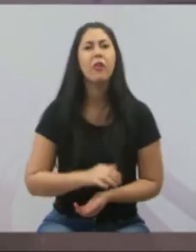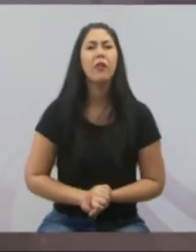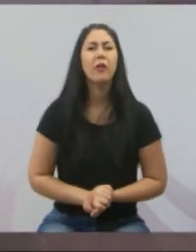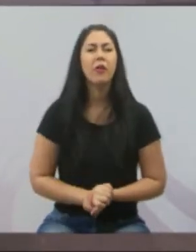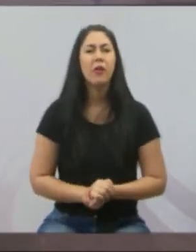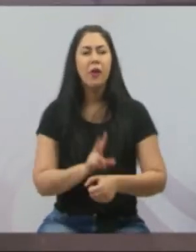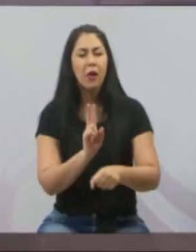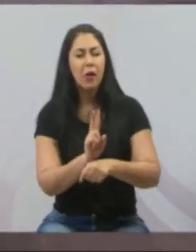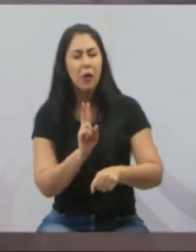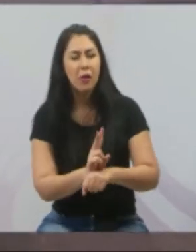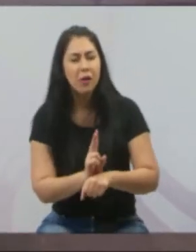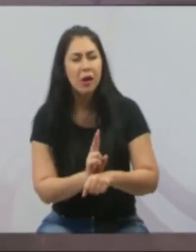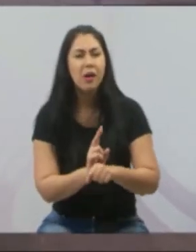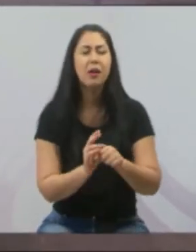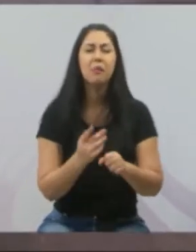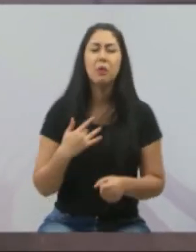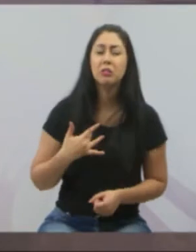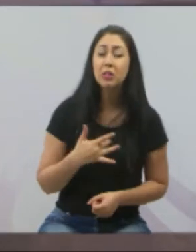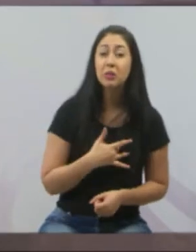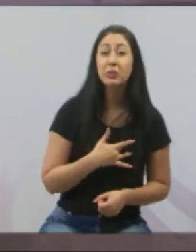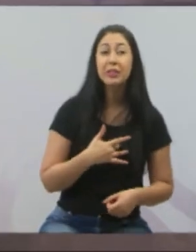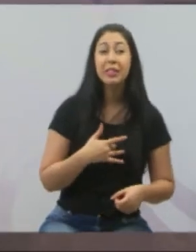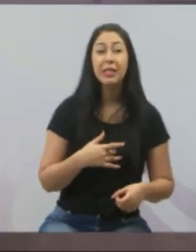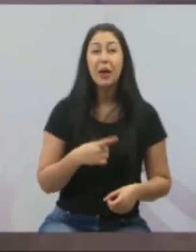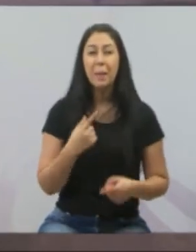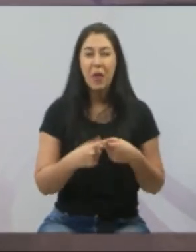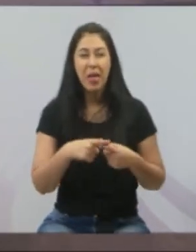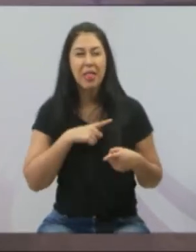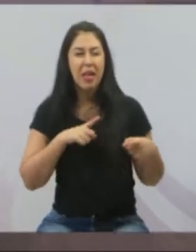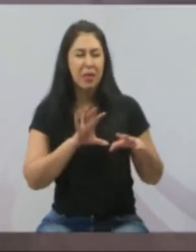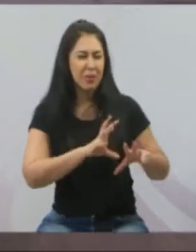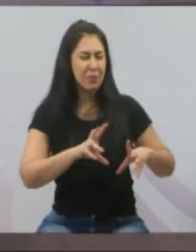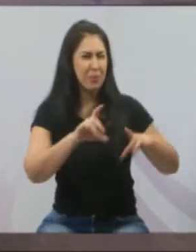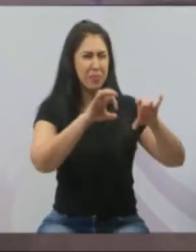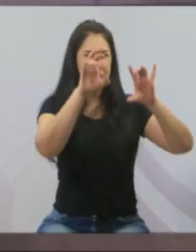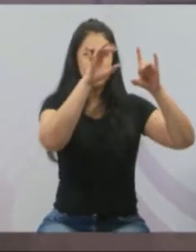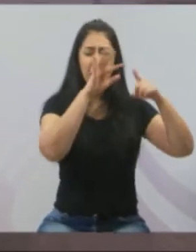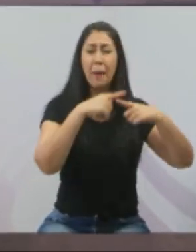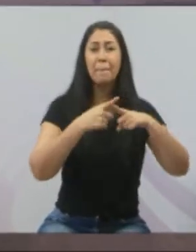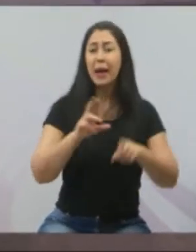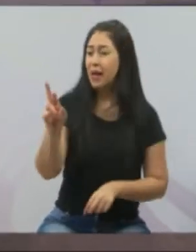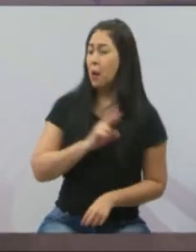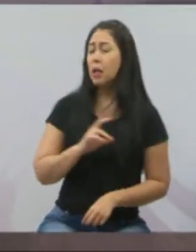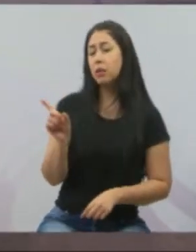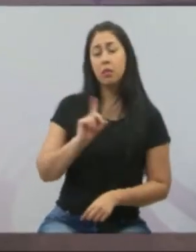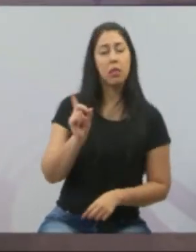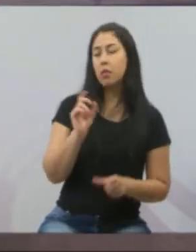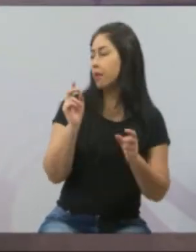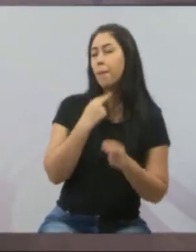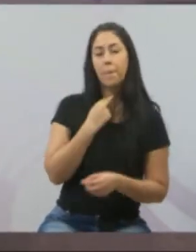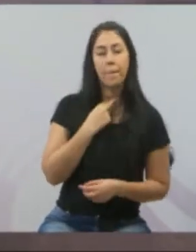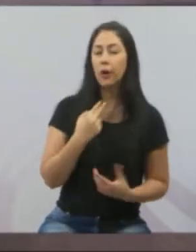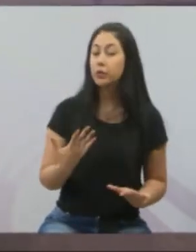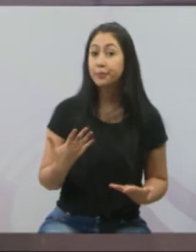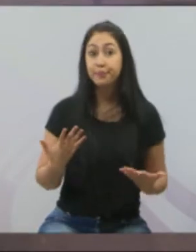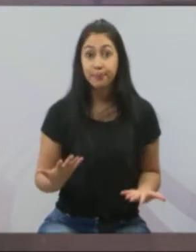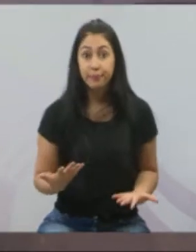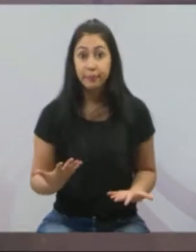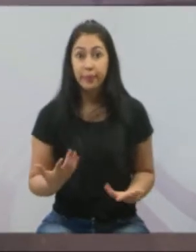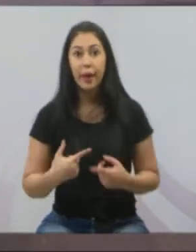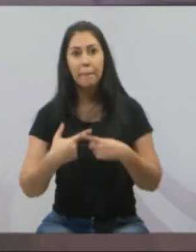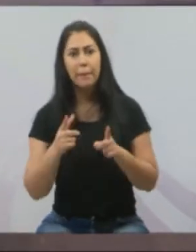esse requerimento, e meu voto será favorável. Vamos acabar com essas regalias desse pessoal, pelo amor de Deus, deputados federais,